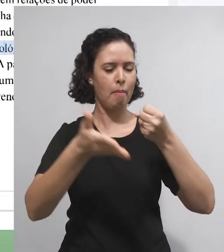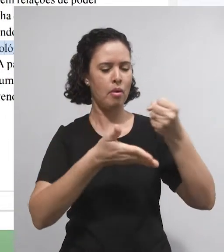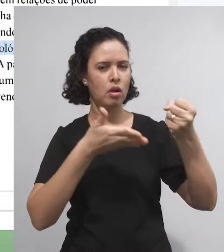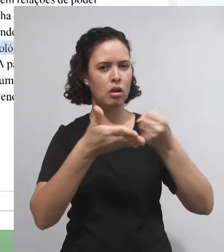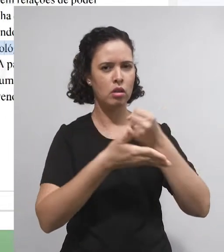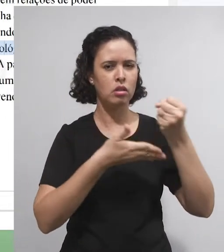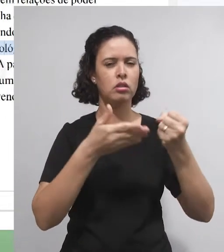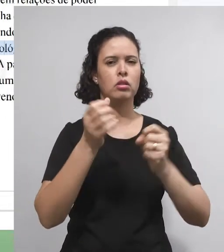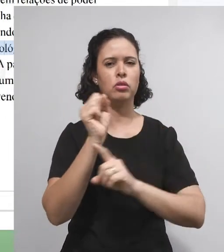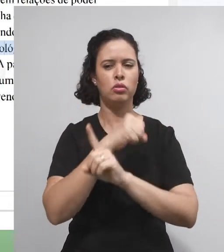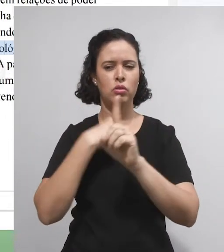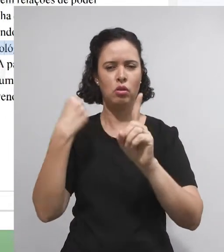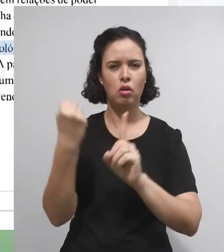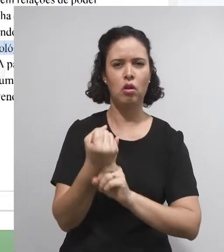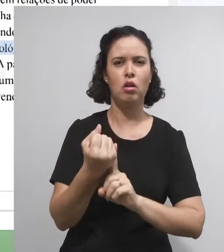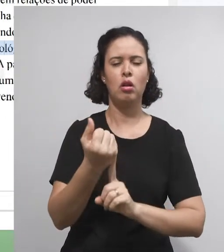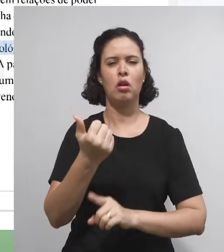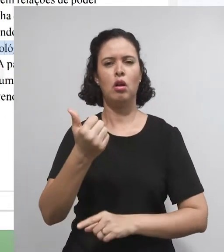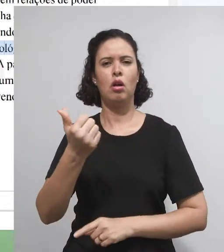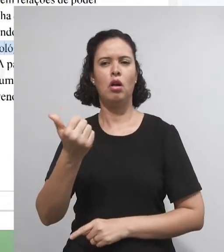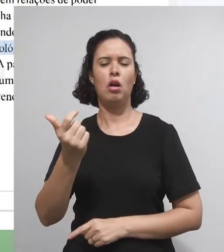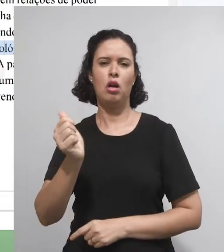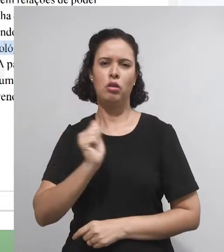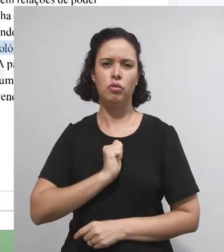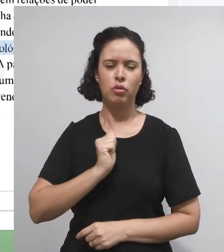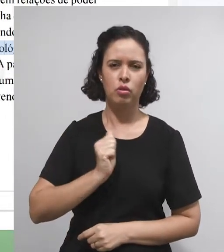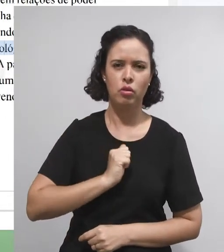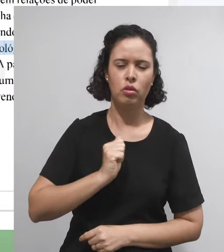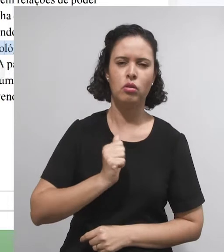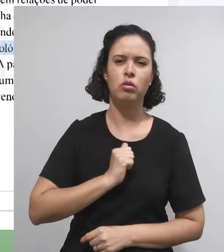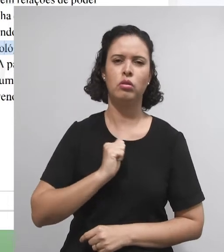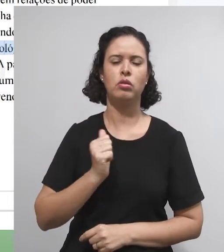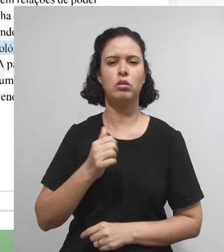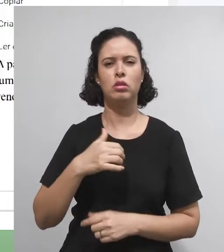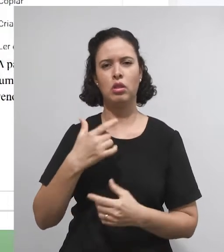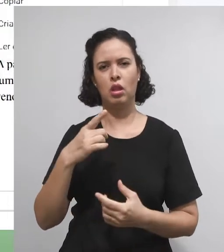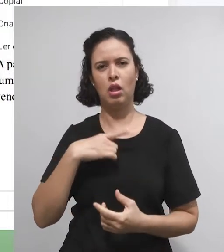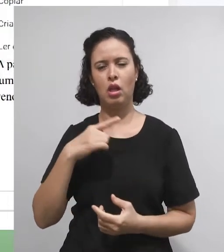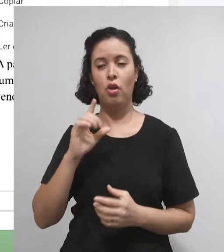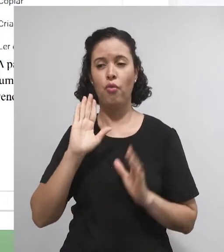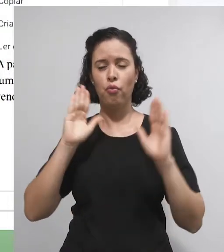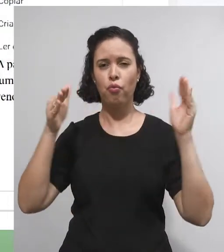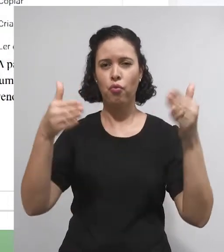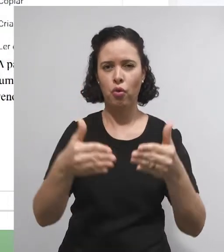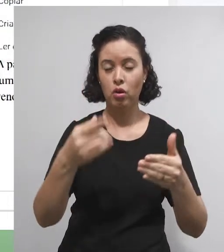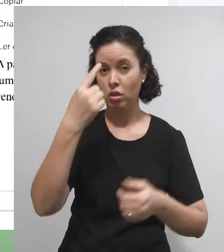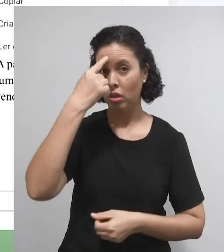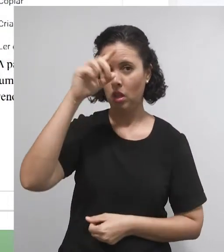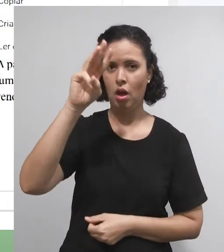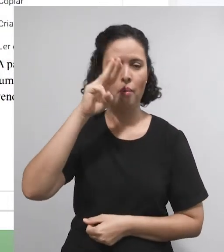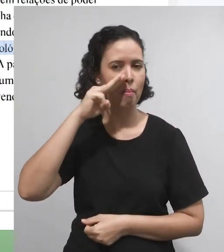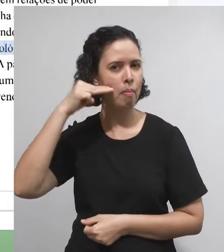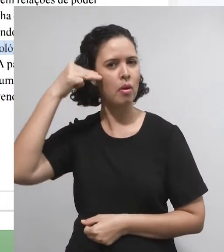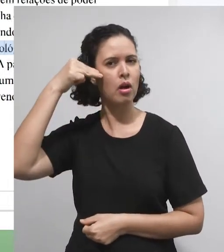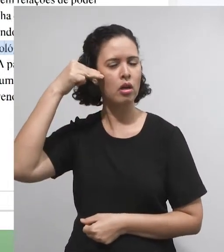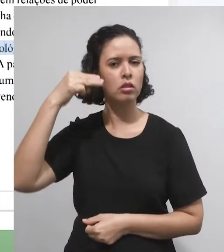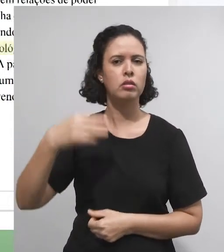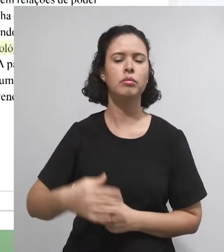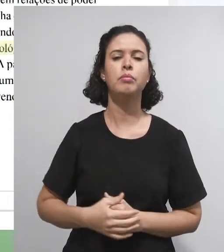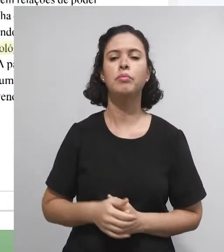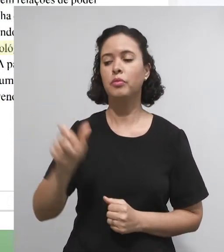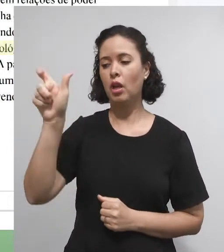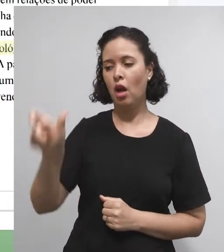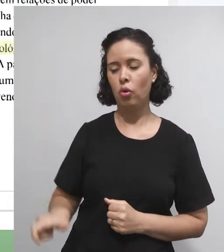de base sociológica, ideológica, antropológica, com destaque para as ideias marxistas. O que é